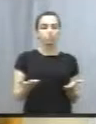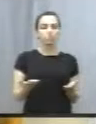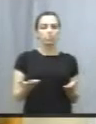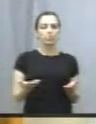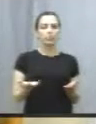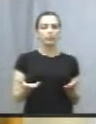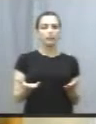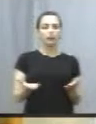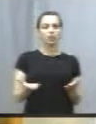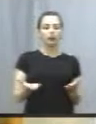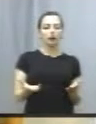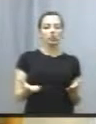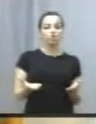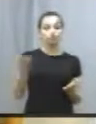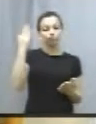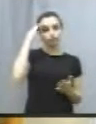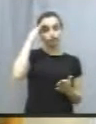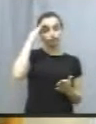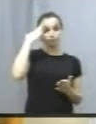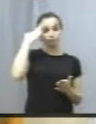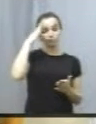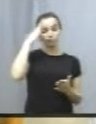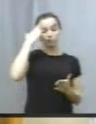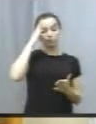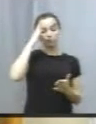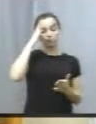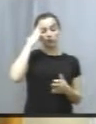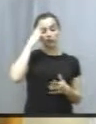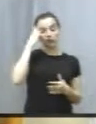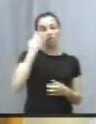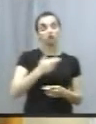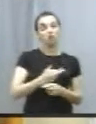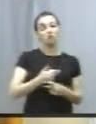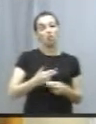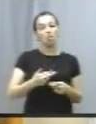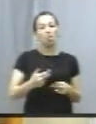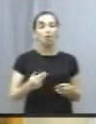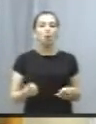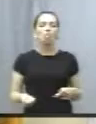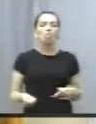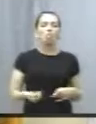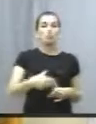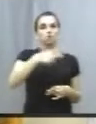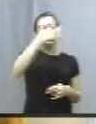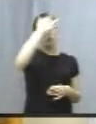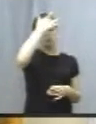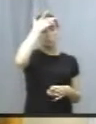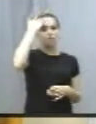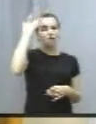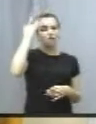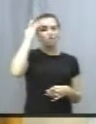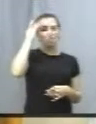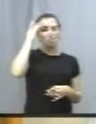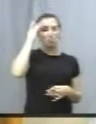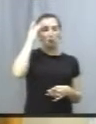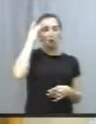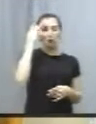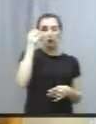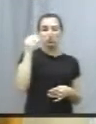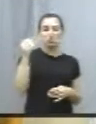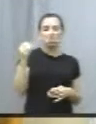eu acho que alguns métodos, muita gente acha que a nossa